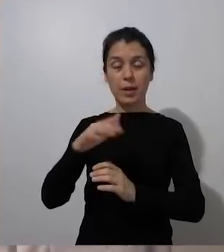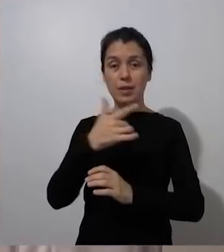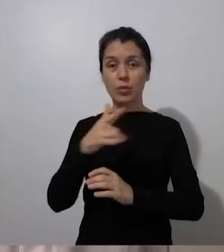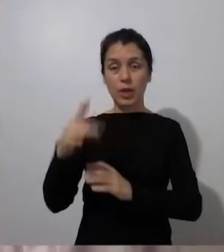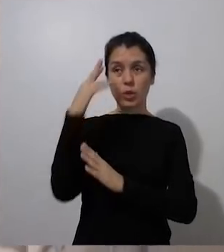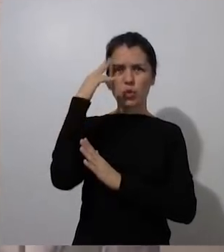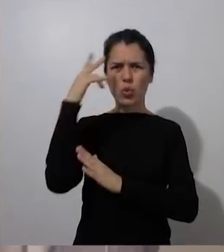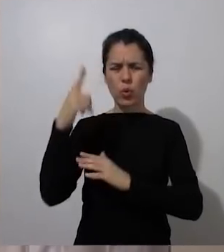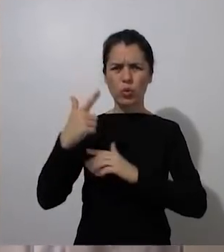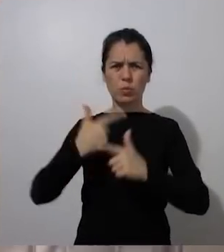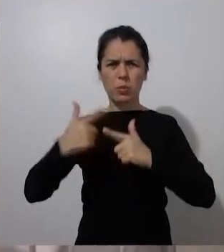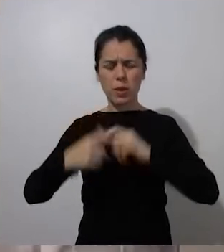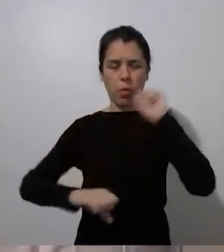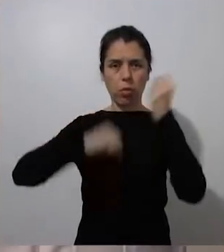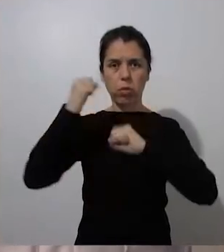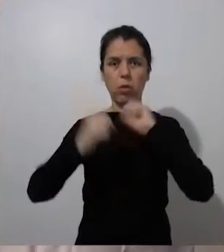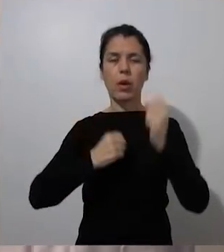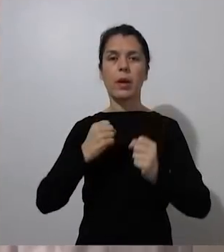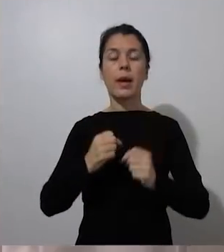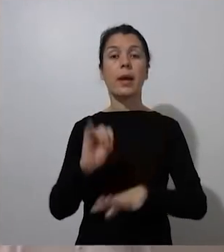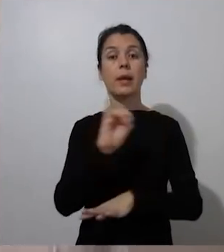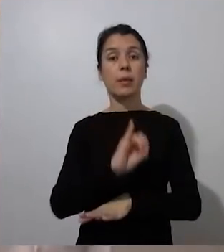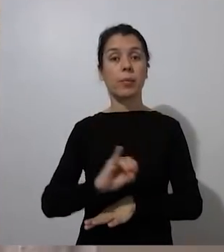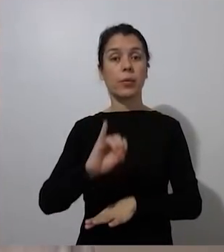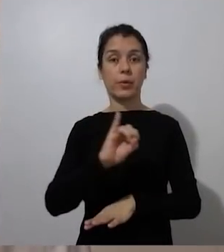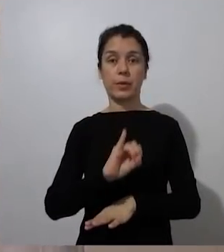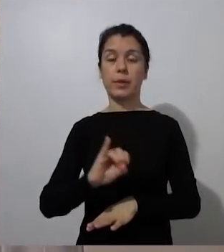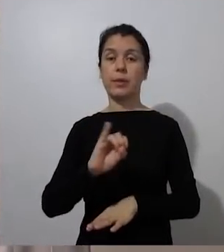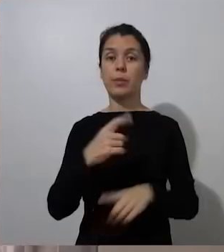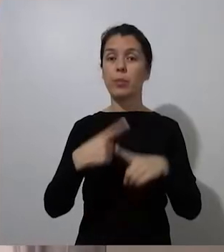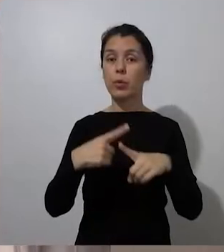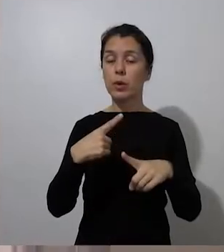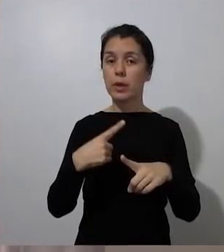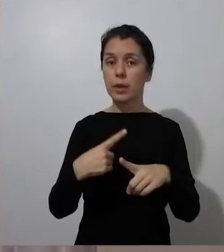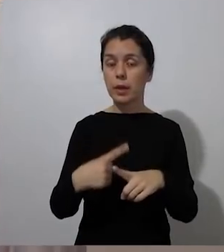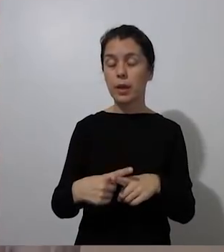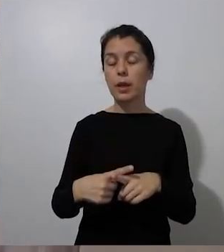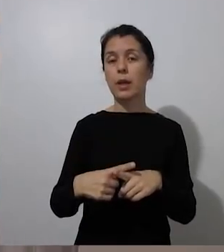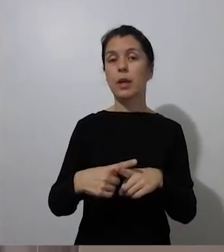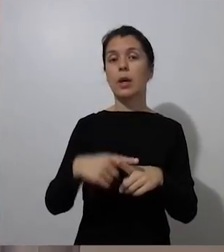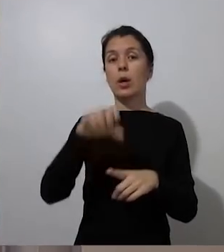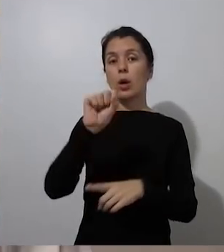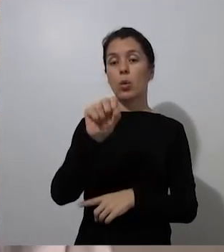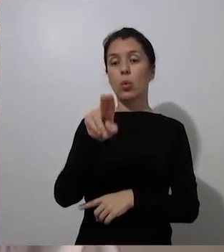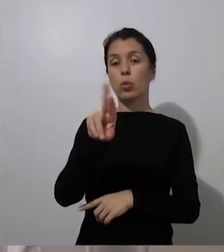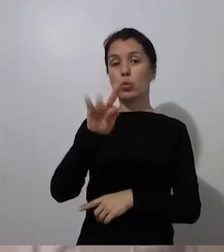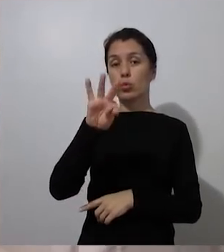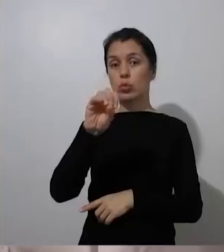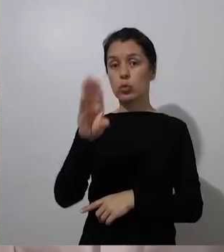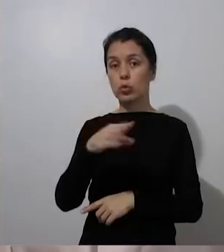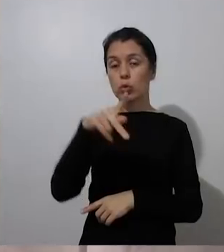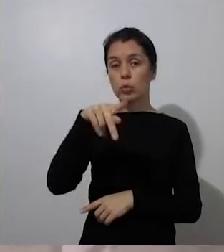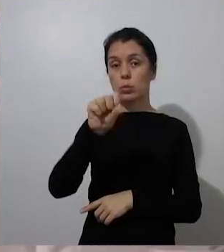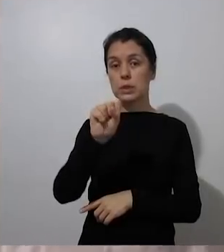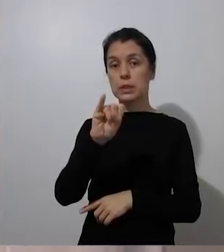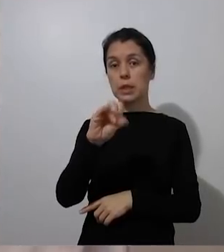não surte ou não tenha alucinação, não tenha delírios. E nós vamos ver que é muito importante, porque um surto psicótico é uma degeneração